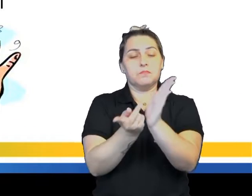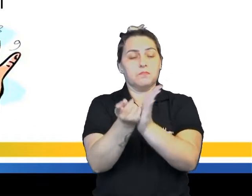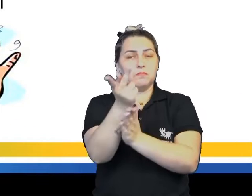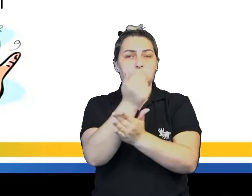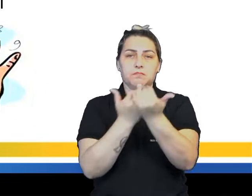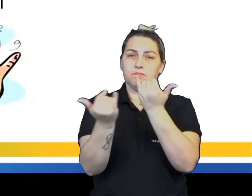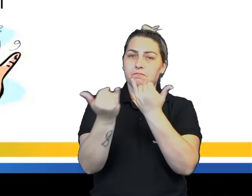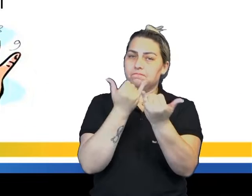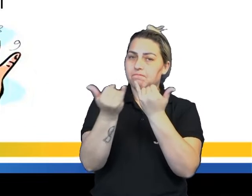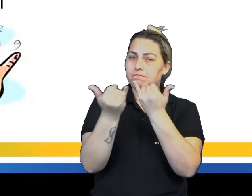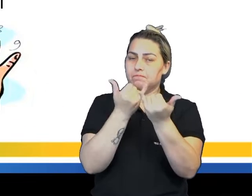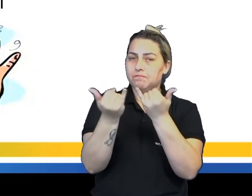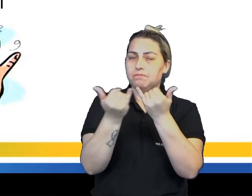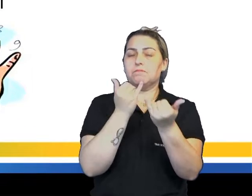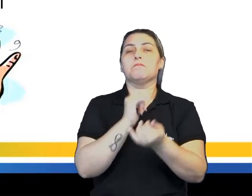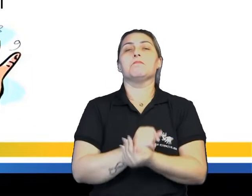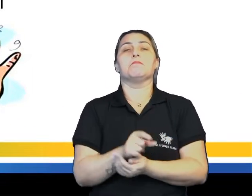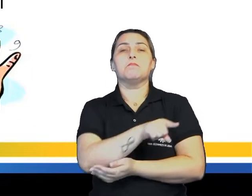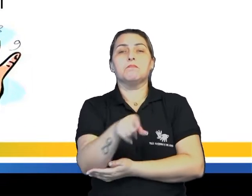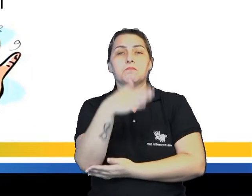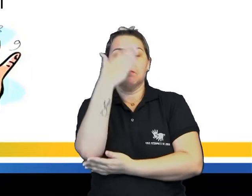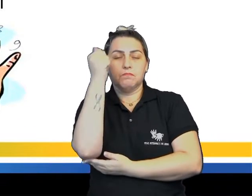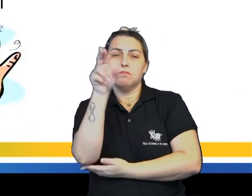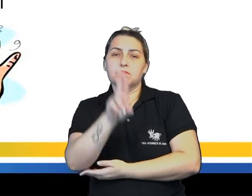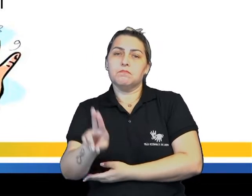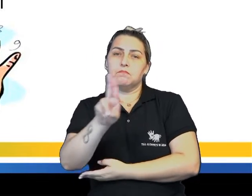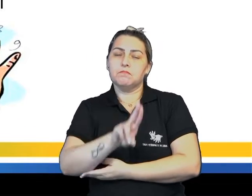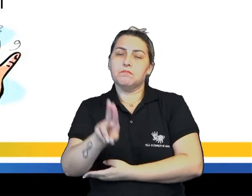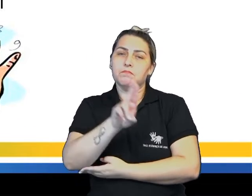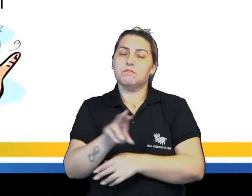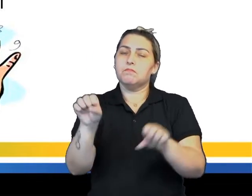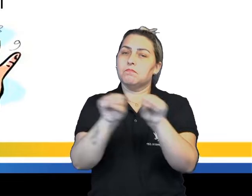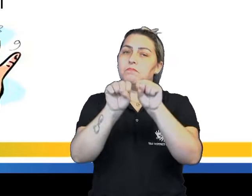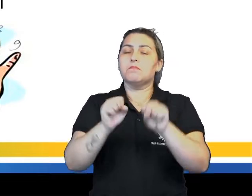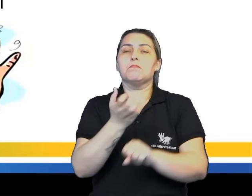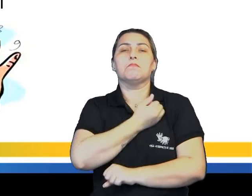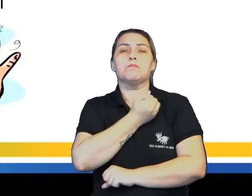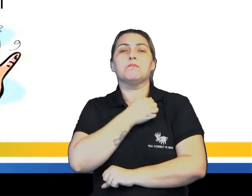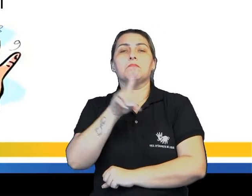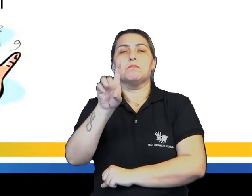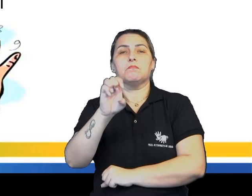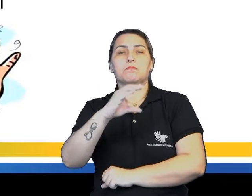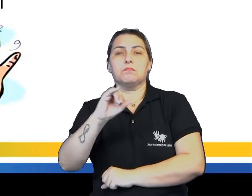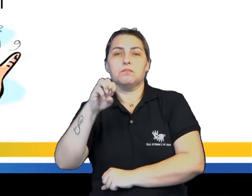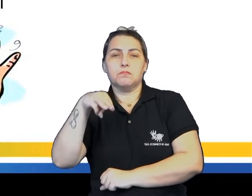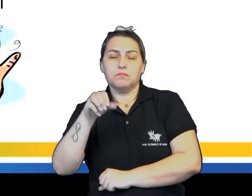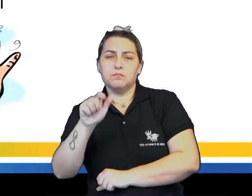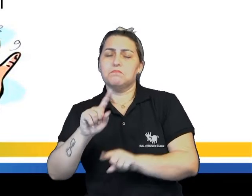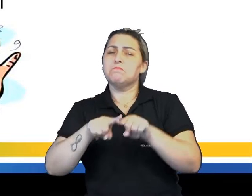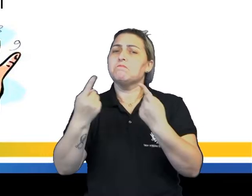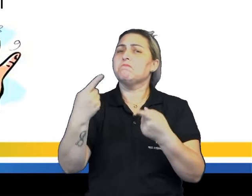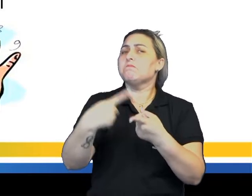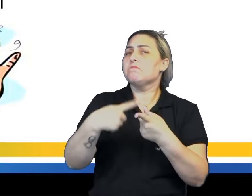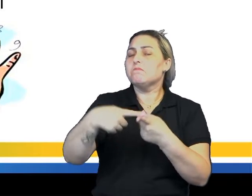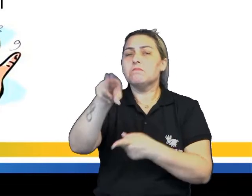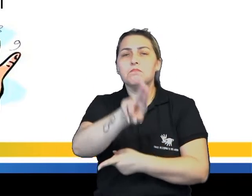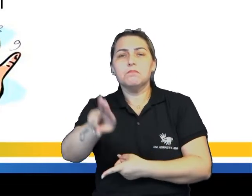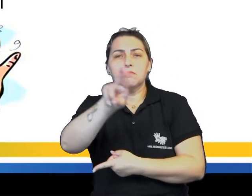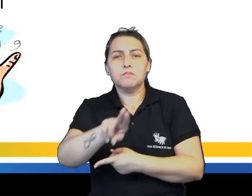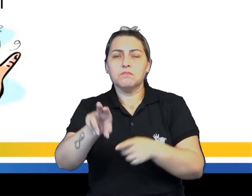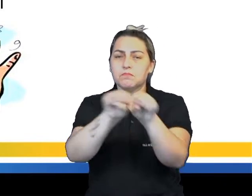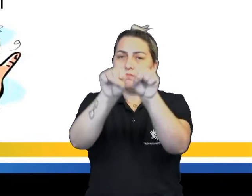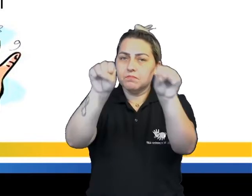bem parecidos. Vocês sabiam que nós utilizamos o sistema de numeração decimal? Mas por que nós utilizamos